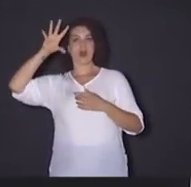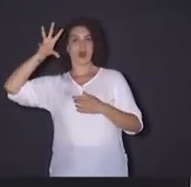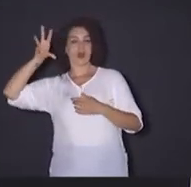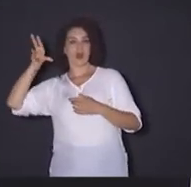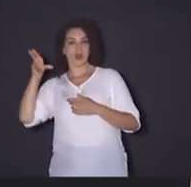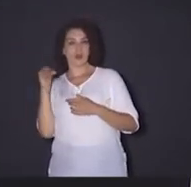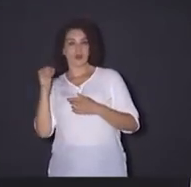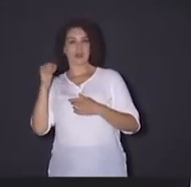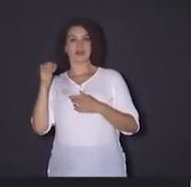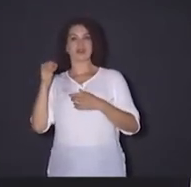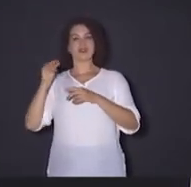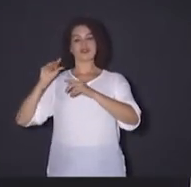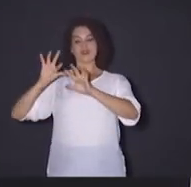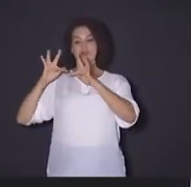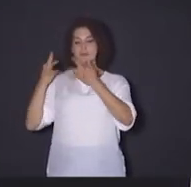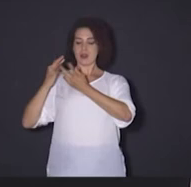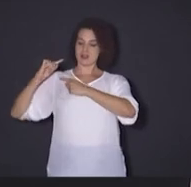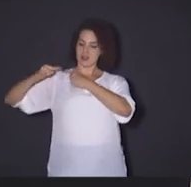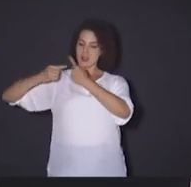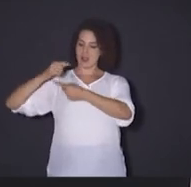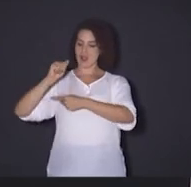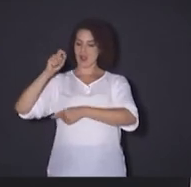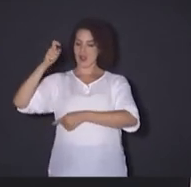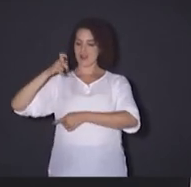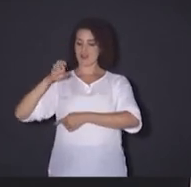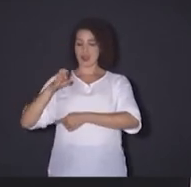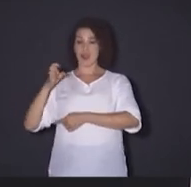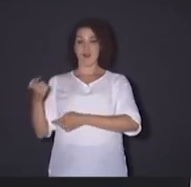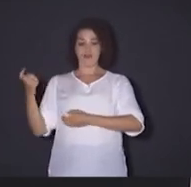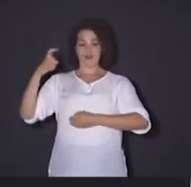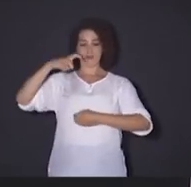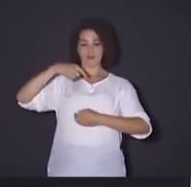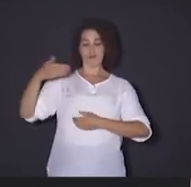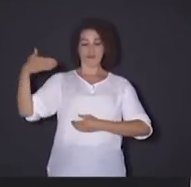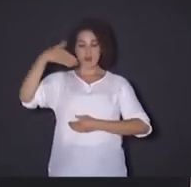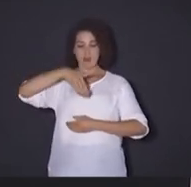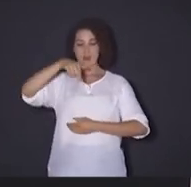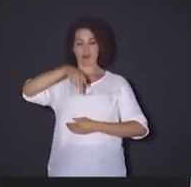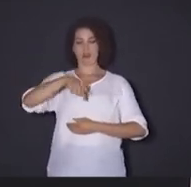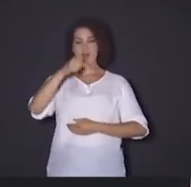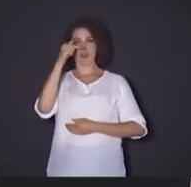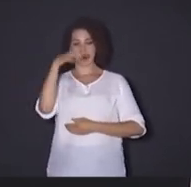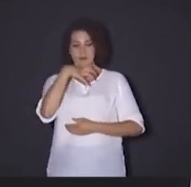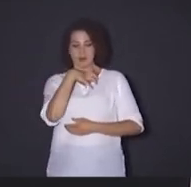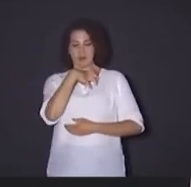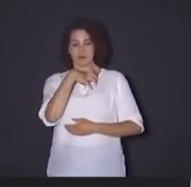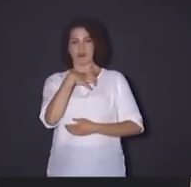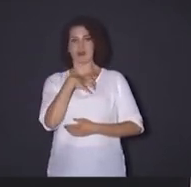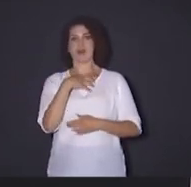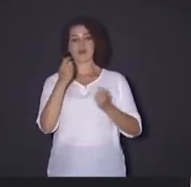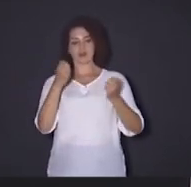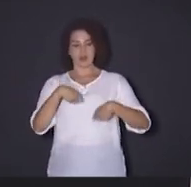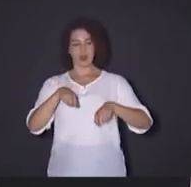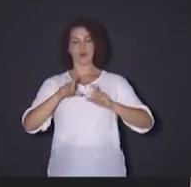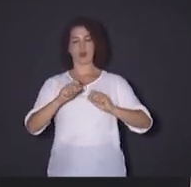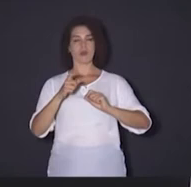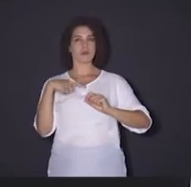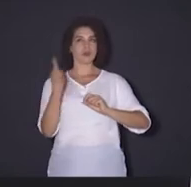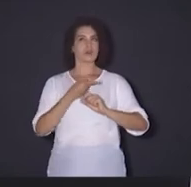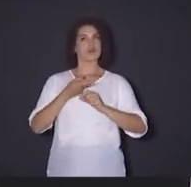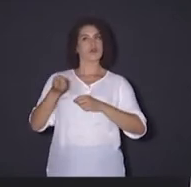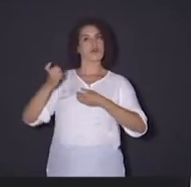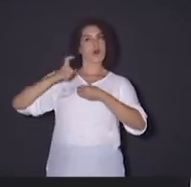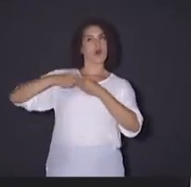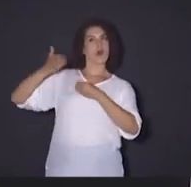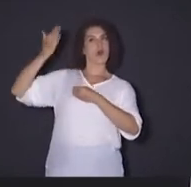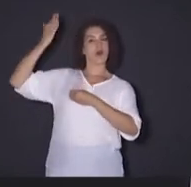e e isso significa pra gente recosturar essa colcha de retalho significa dizer que a gente tem que saber que aquela indumentária